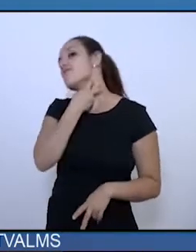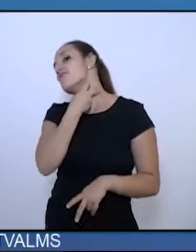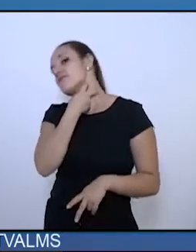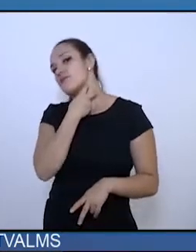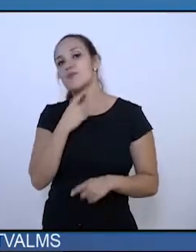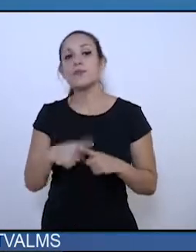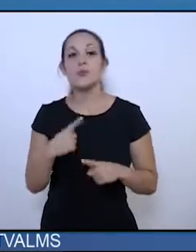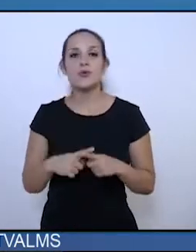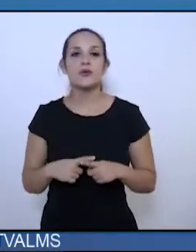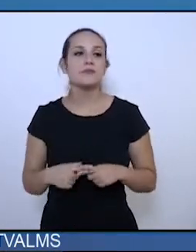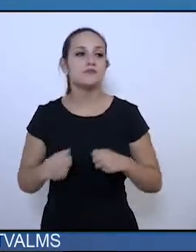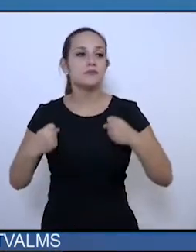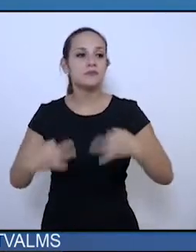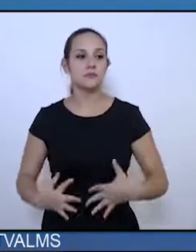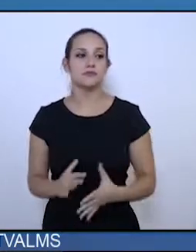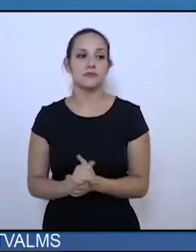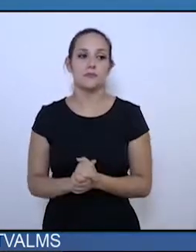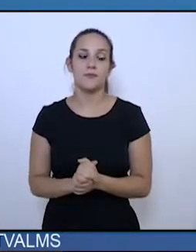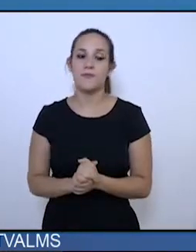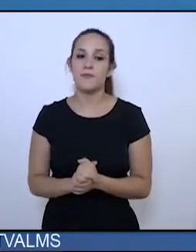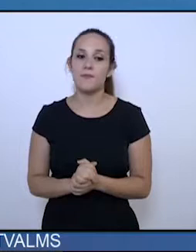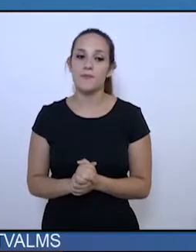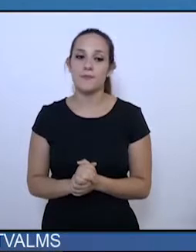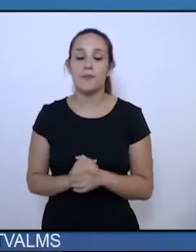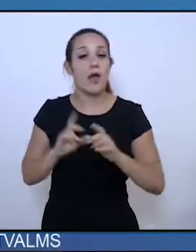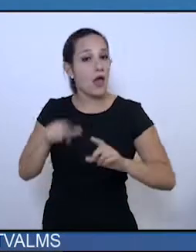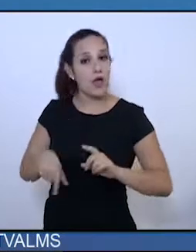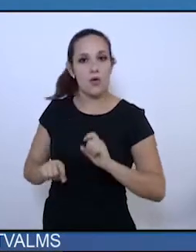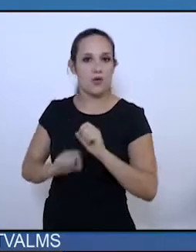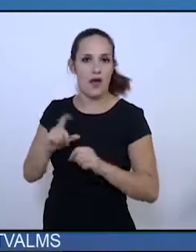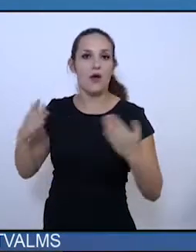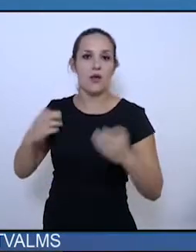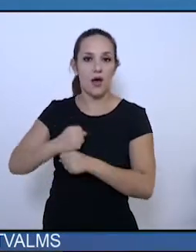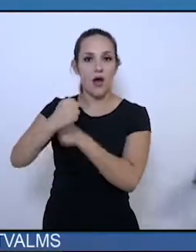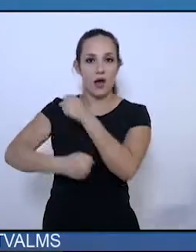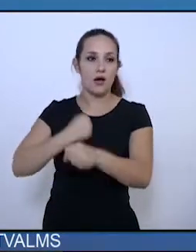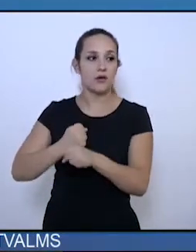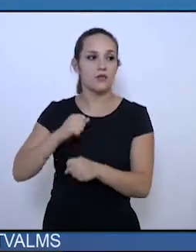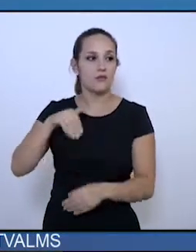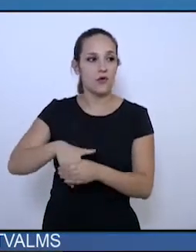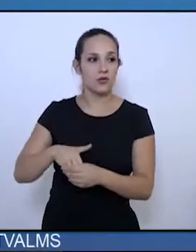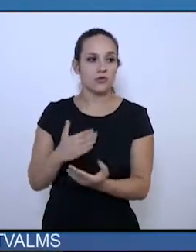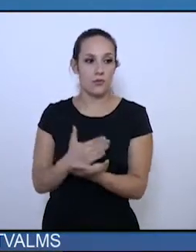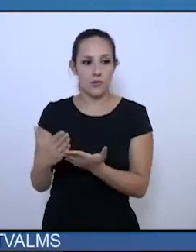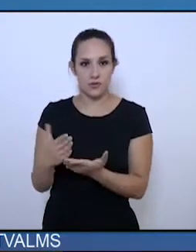por se tratar justamente de um ano eleitoral.